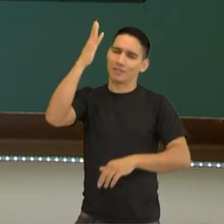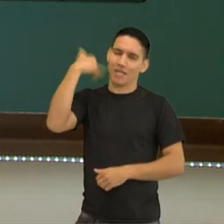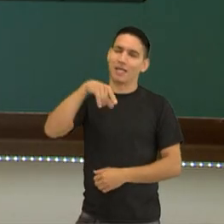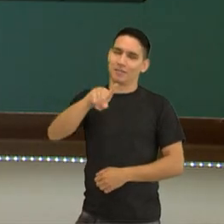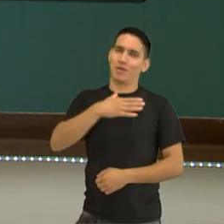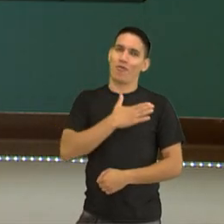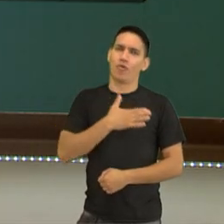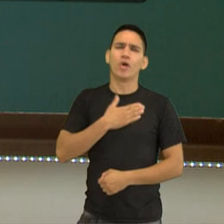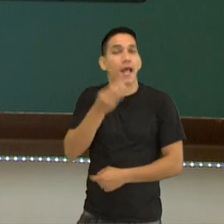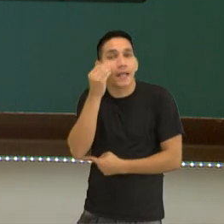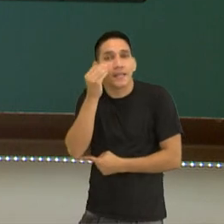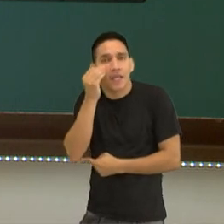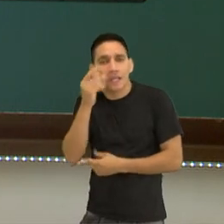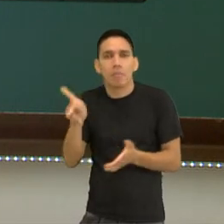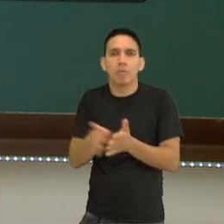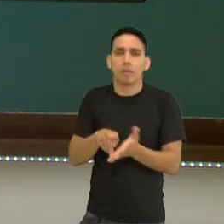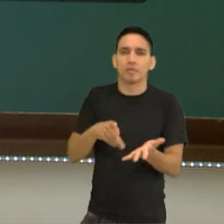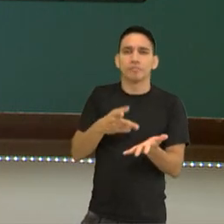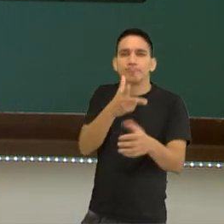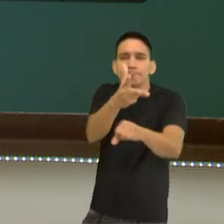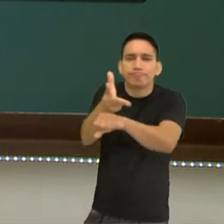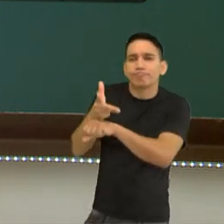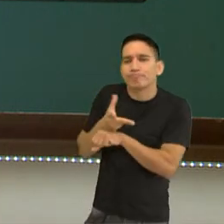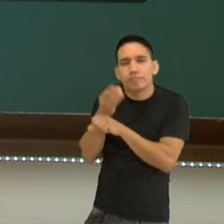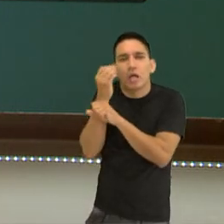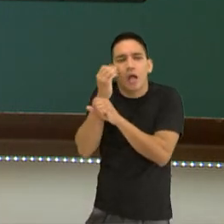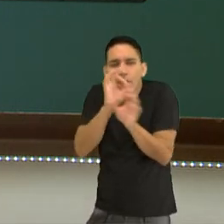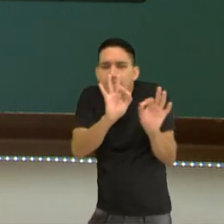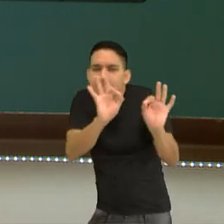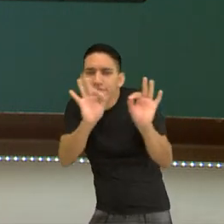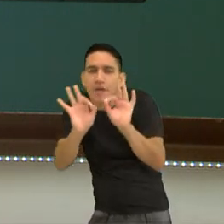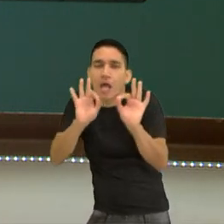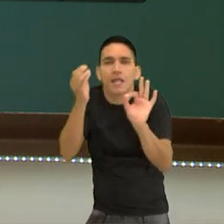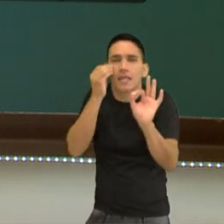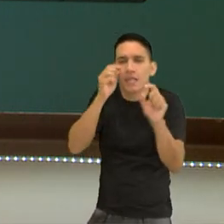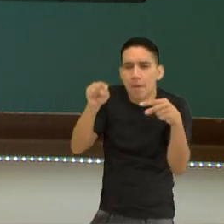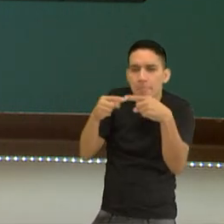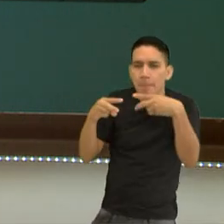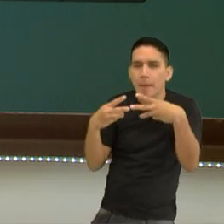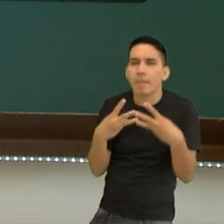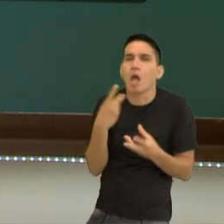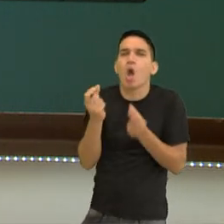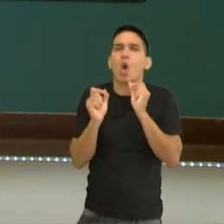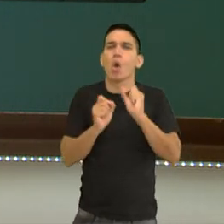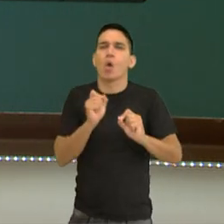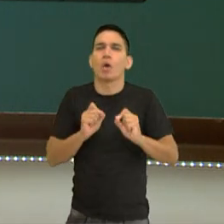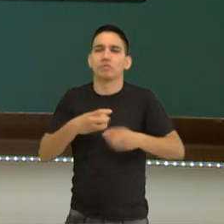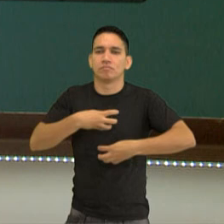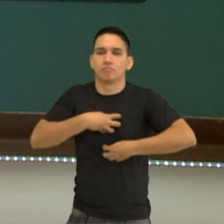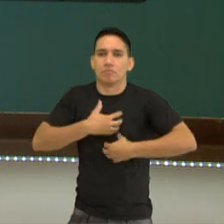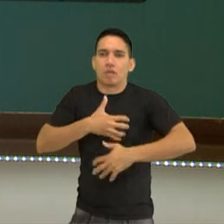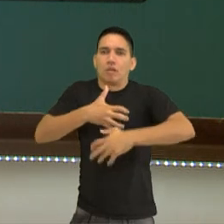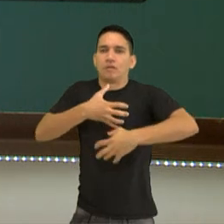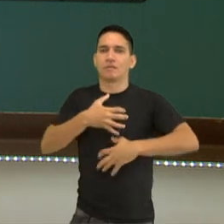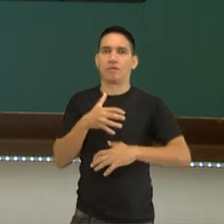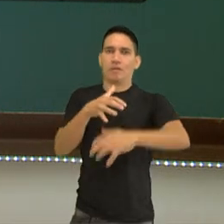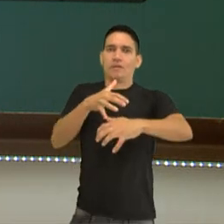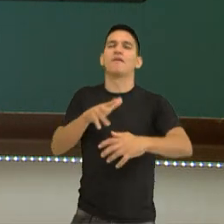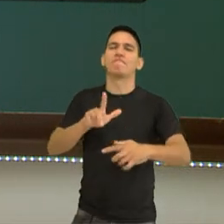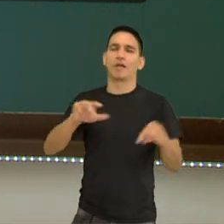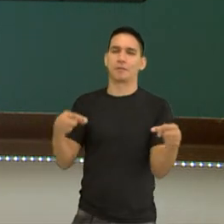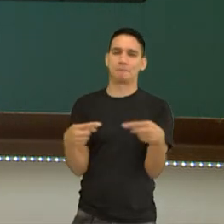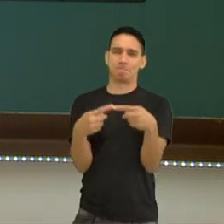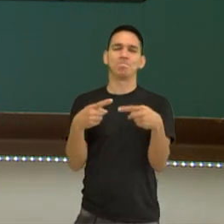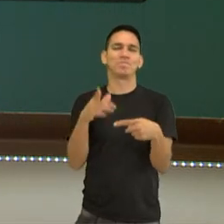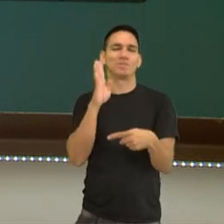uma experiência, gravar, pegar uma cena de vídeo, colocar, intercalar com essa trilha musical, que vai funcionar bem bacana